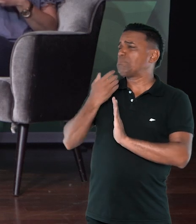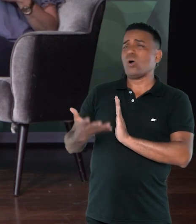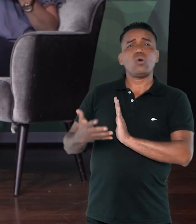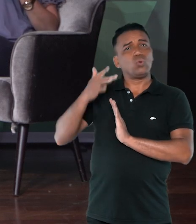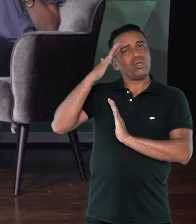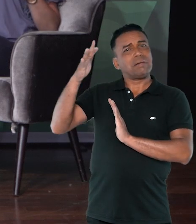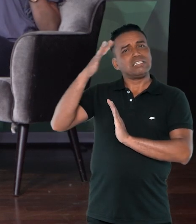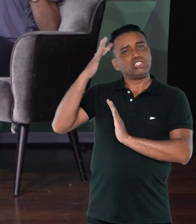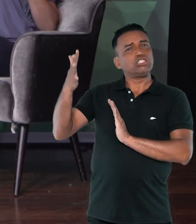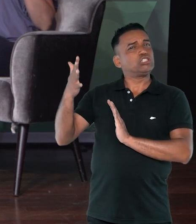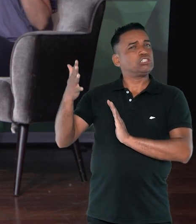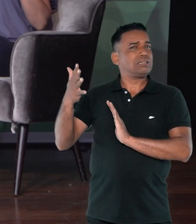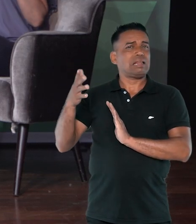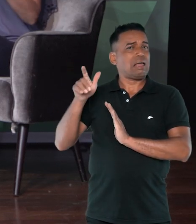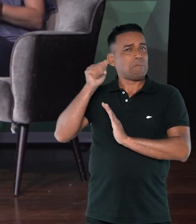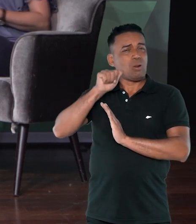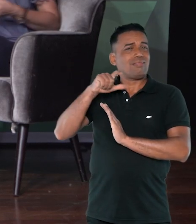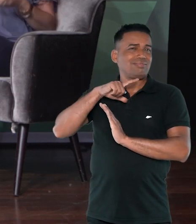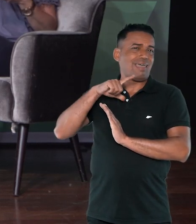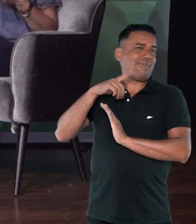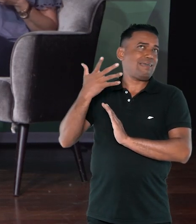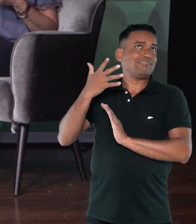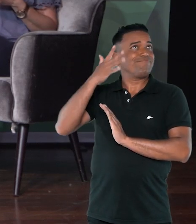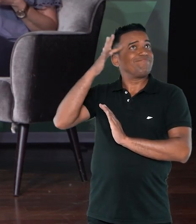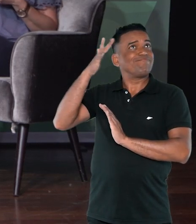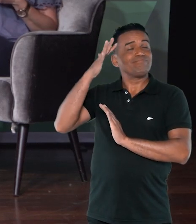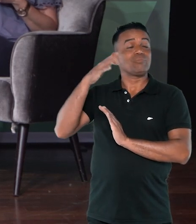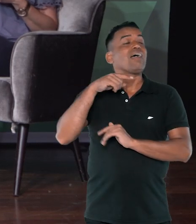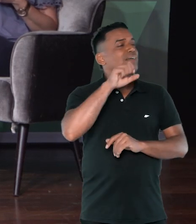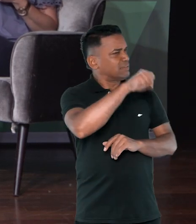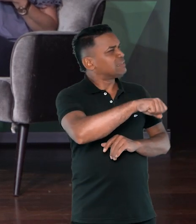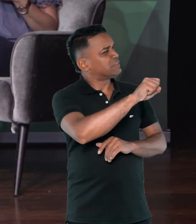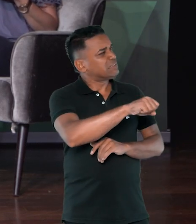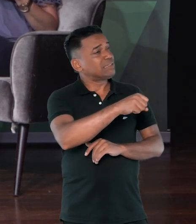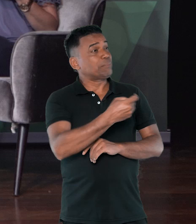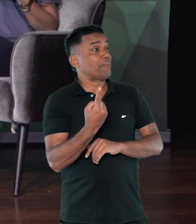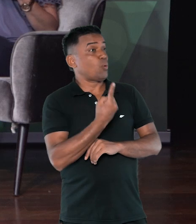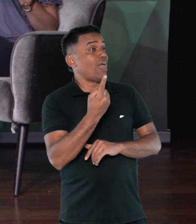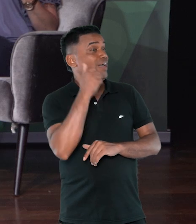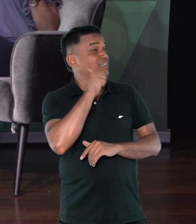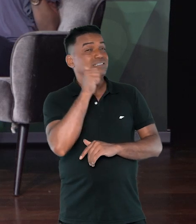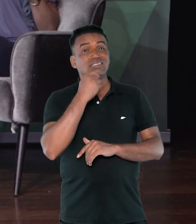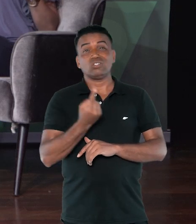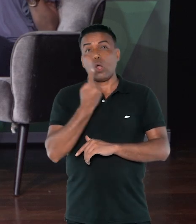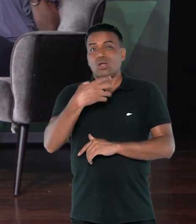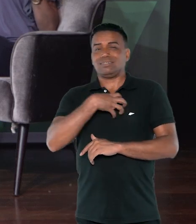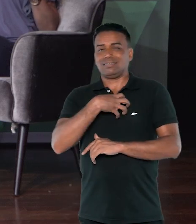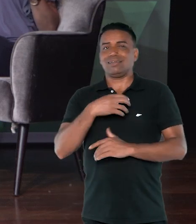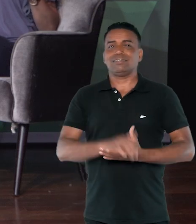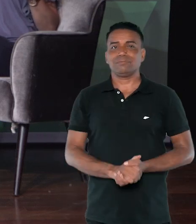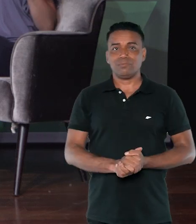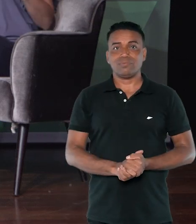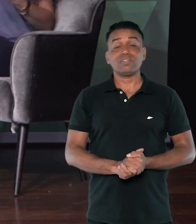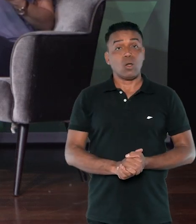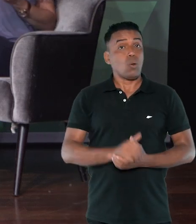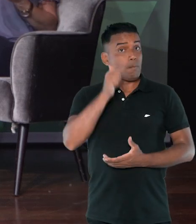sentir só e não escuta mais "eu te amo" do marido, né? E quando